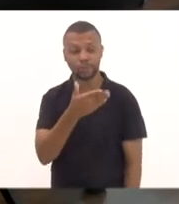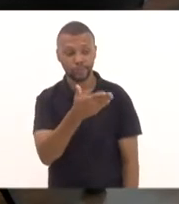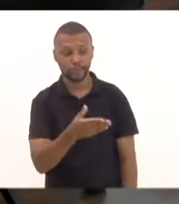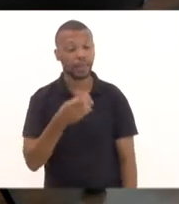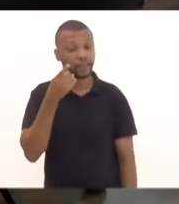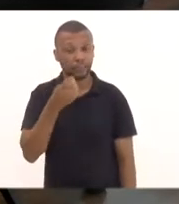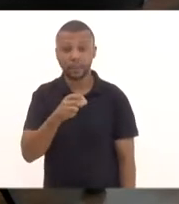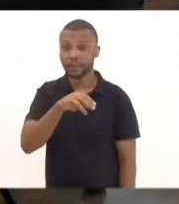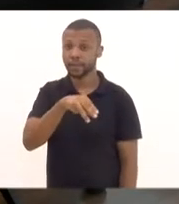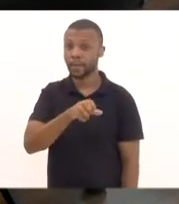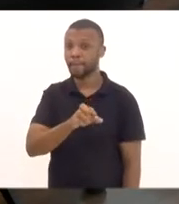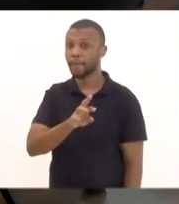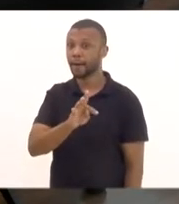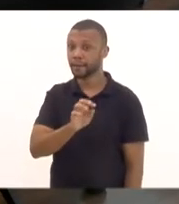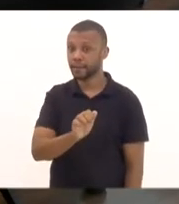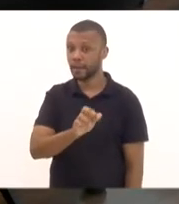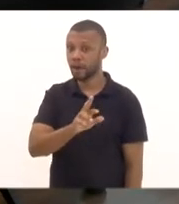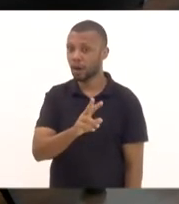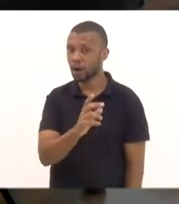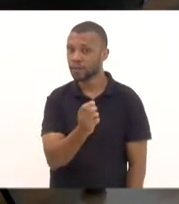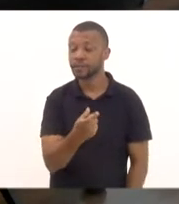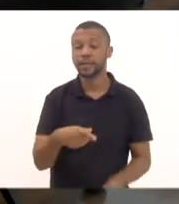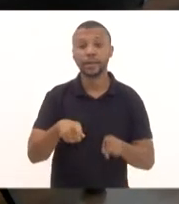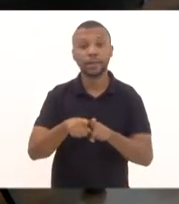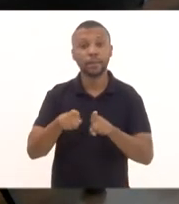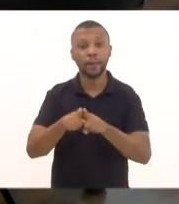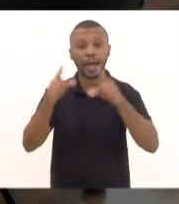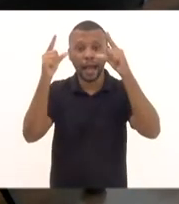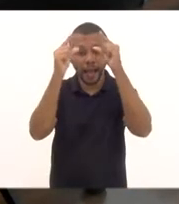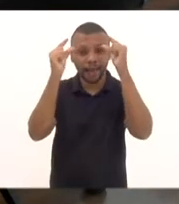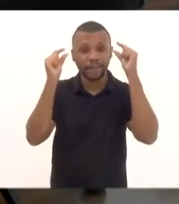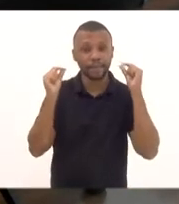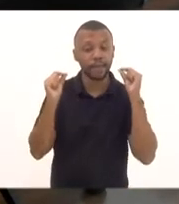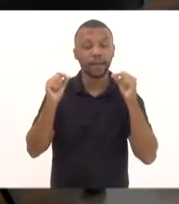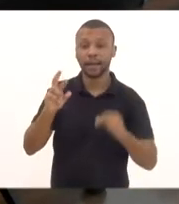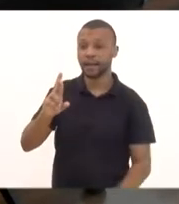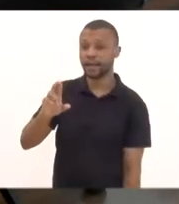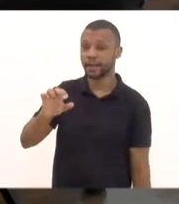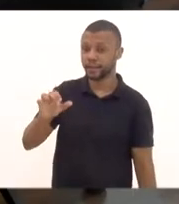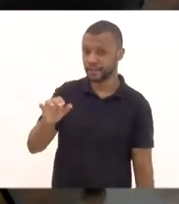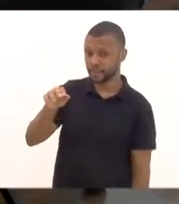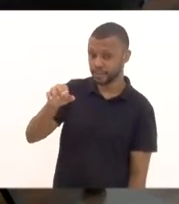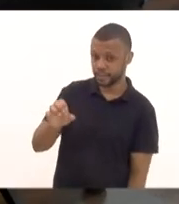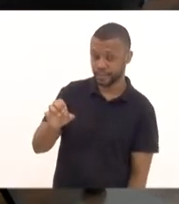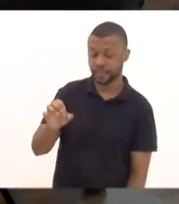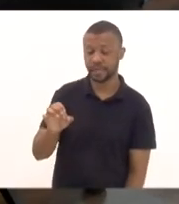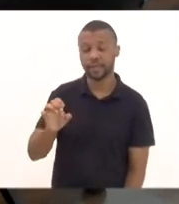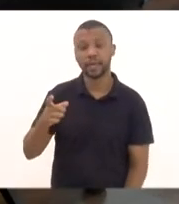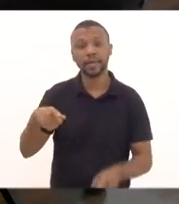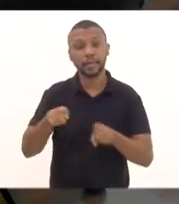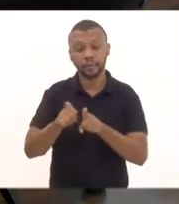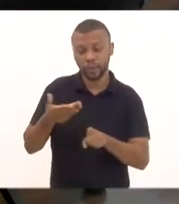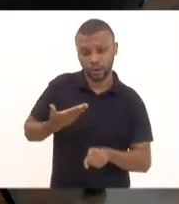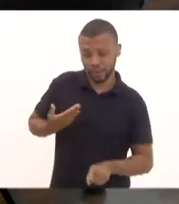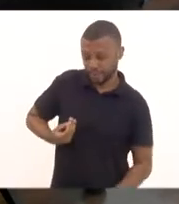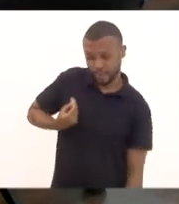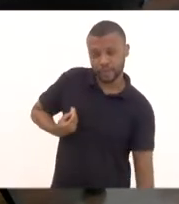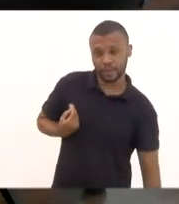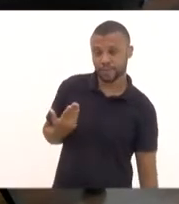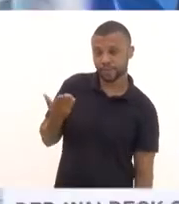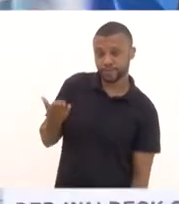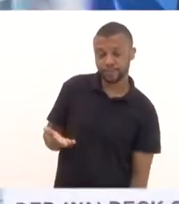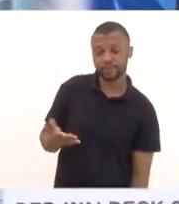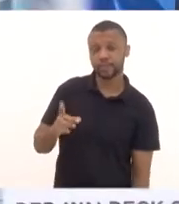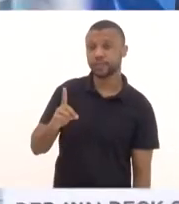agradeço muito a minha amiga enfermeira gente está aqui nesse momento e meu amigo deputado Dionísio Lins que está Estamos aqui e quando você que ia